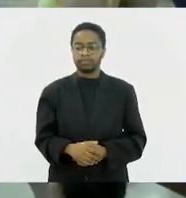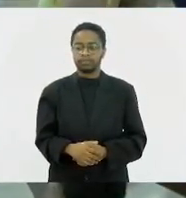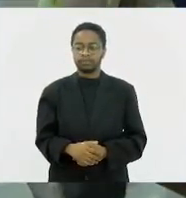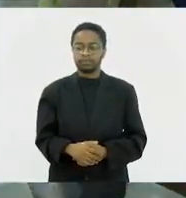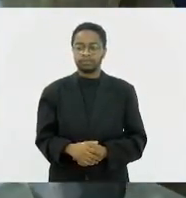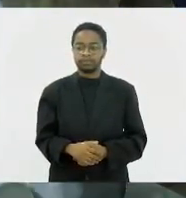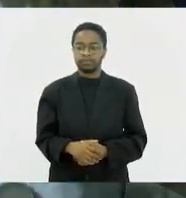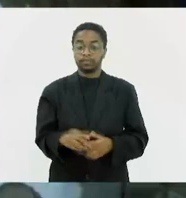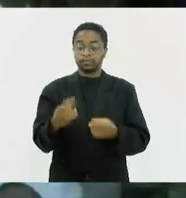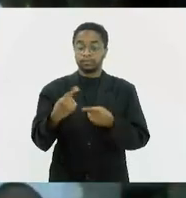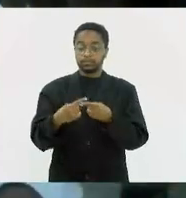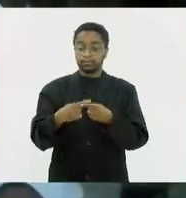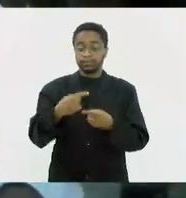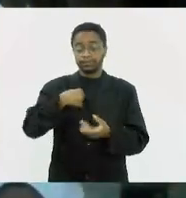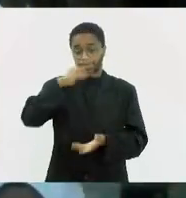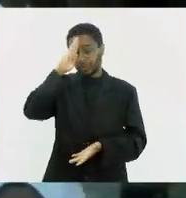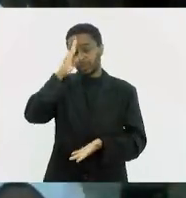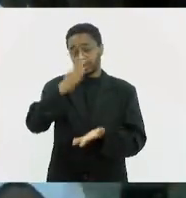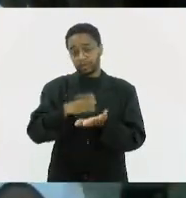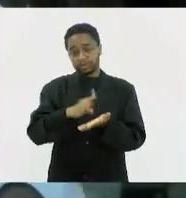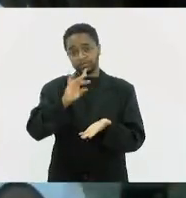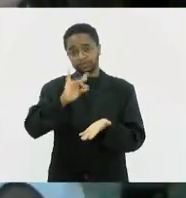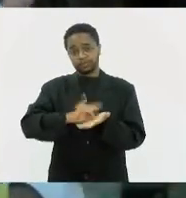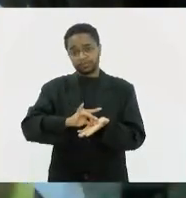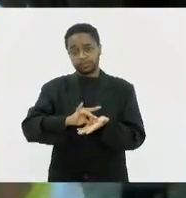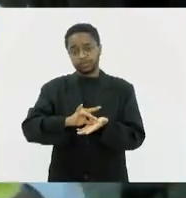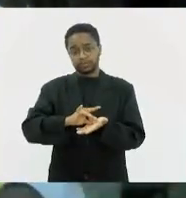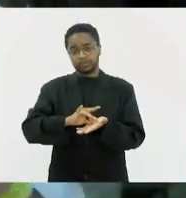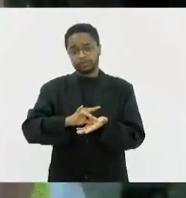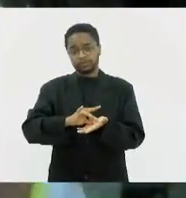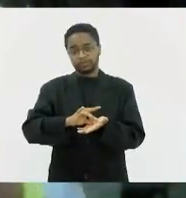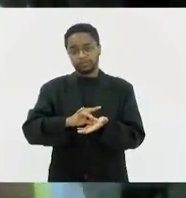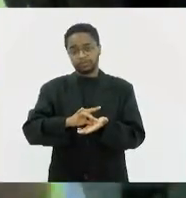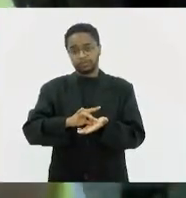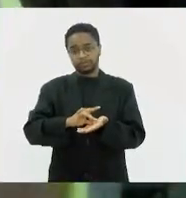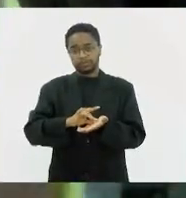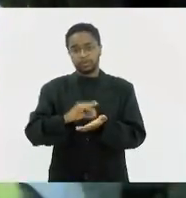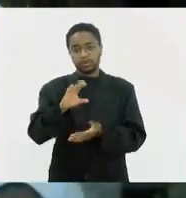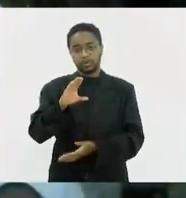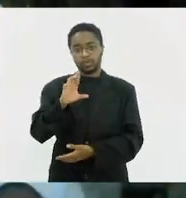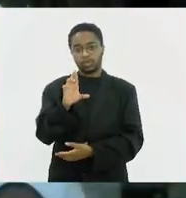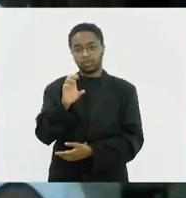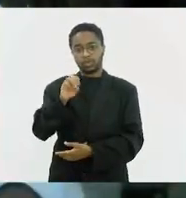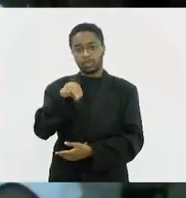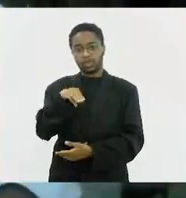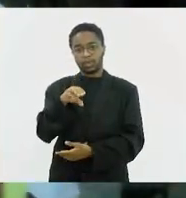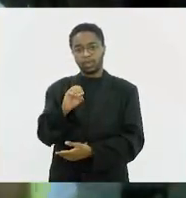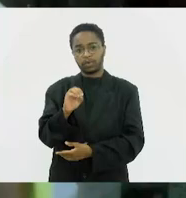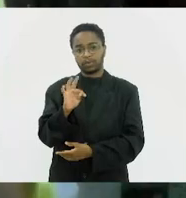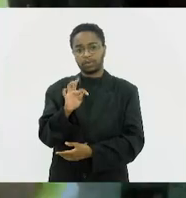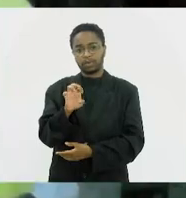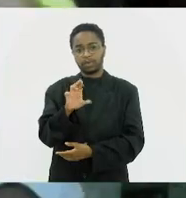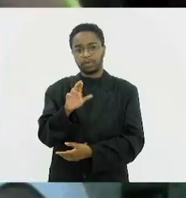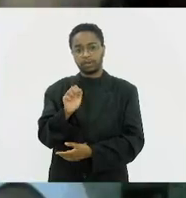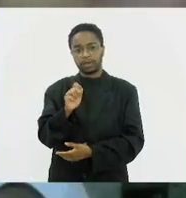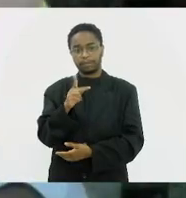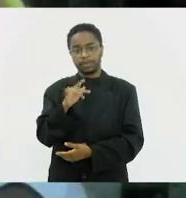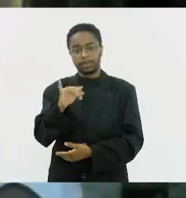Porque acredito muito na cromoterapia, em que a gente pinta essa cidade